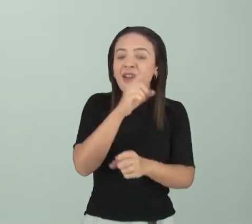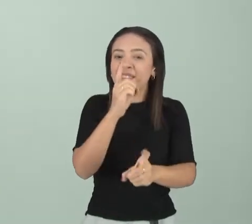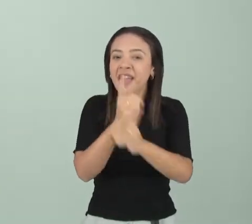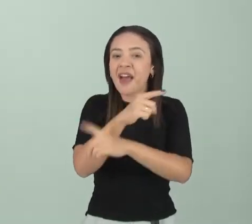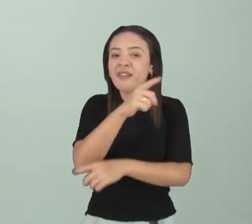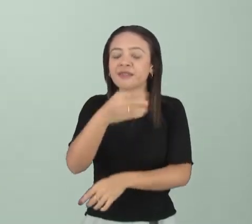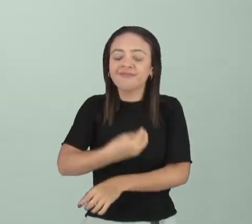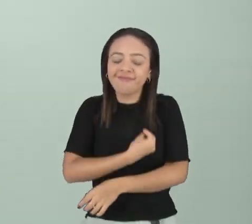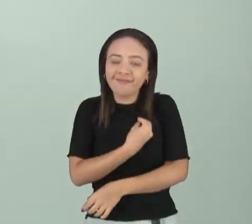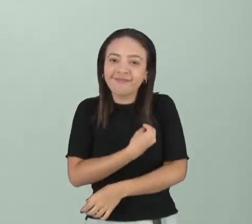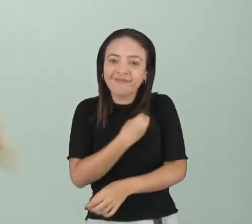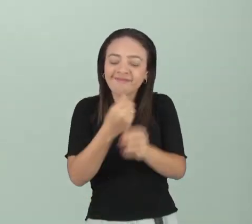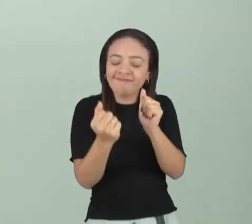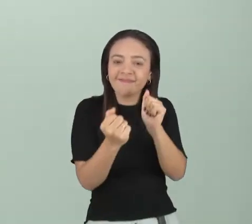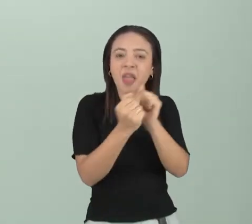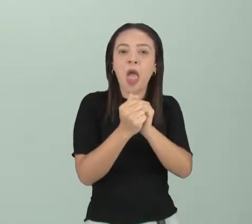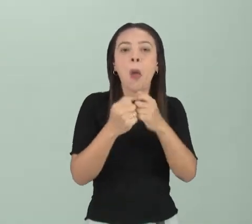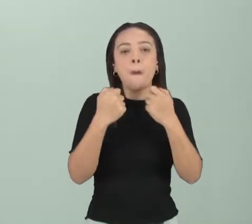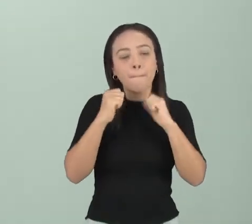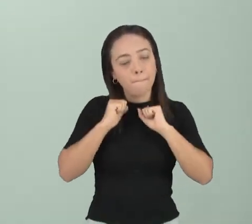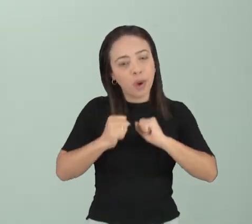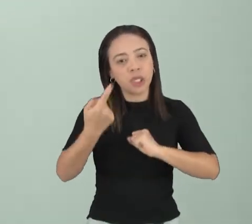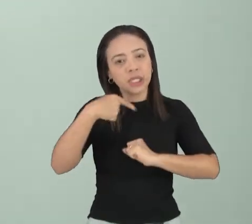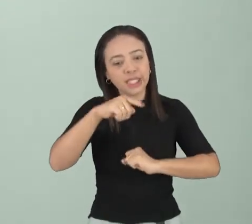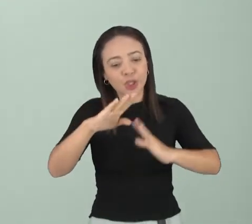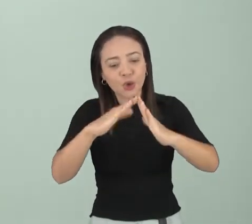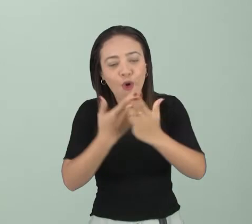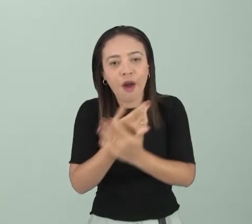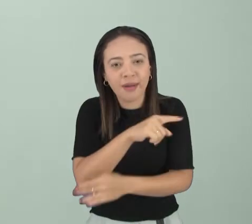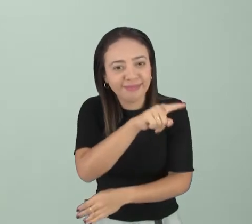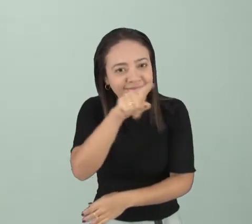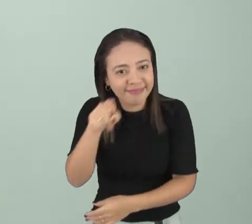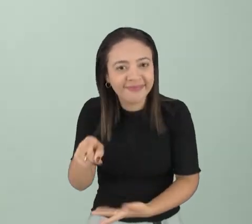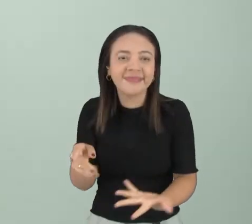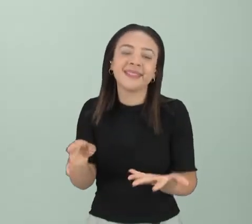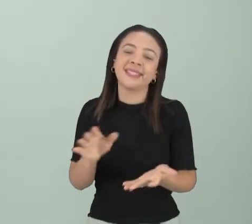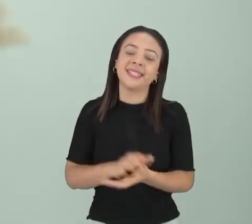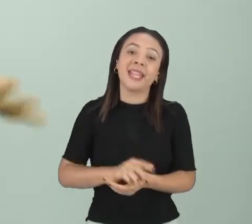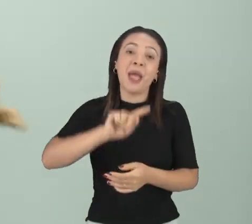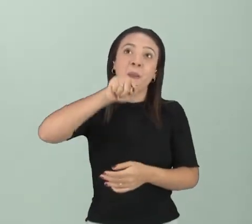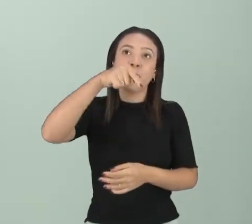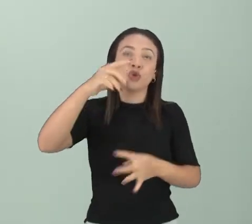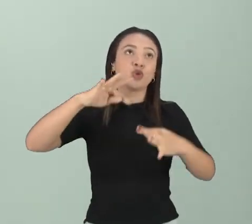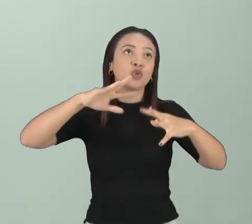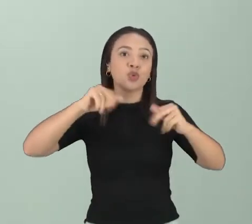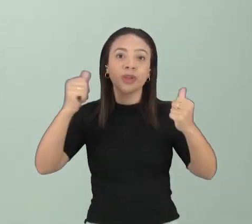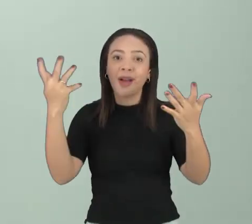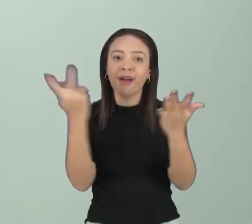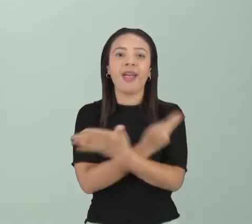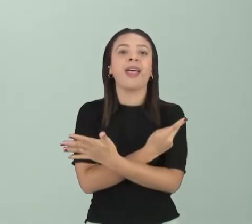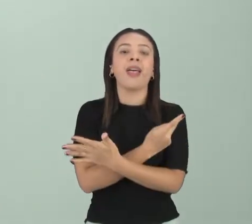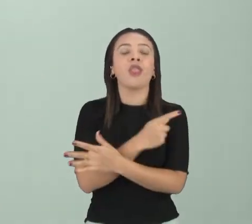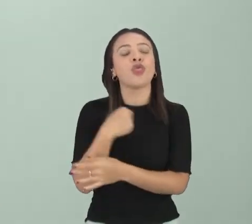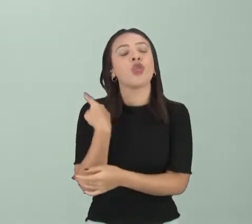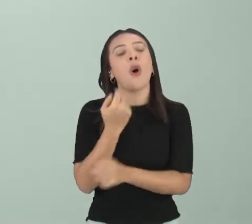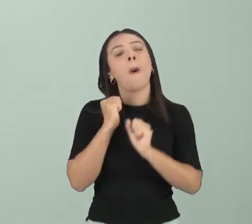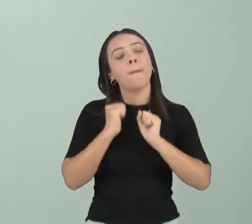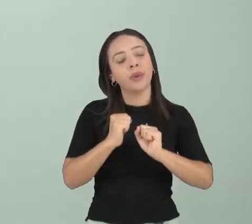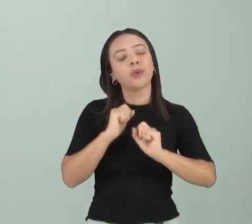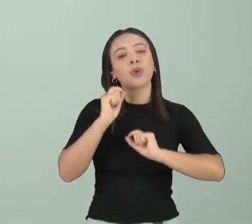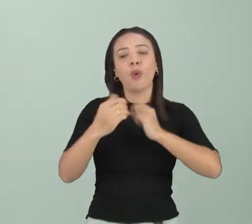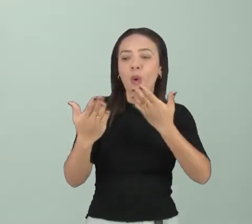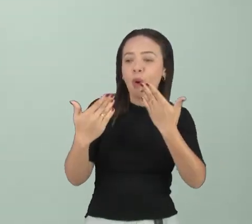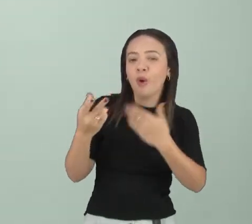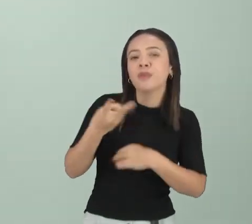aí em breve fisicamente que eu possa visitar a escola de vocês que eu possa é que depois de toda essa conjuntura nós possamos aí